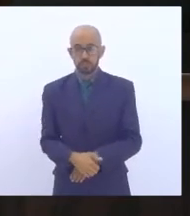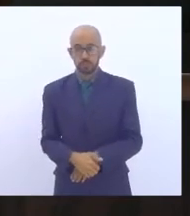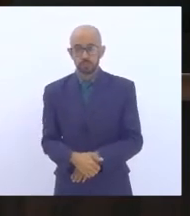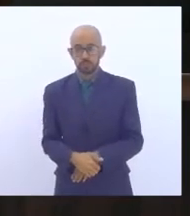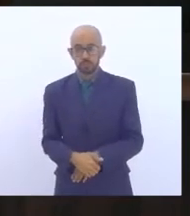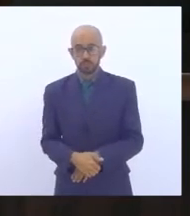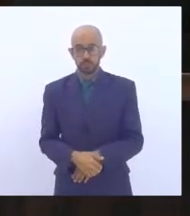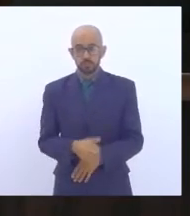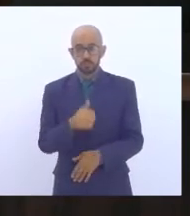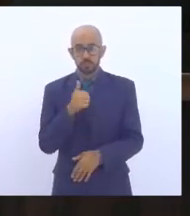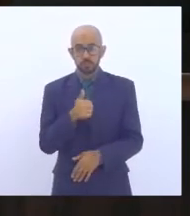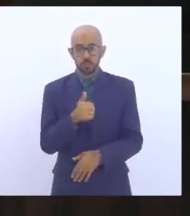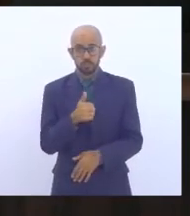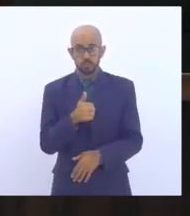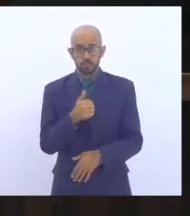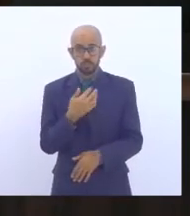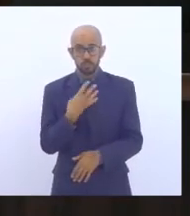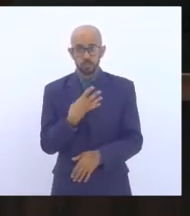o